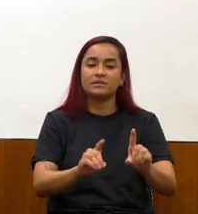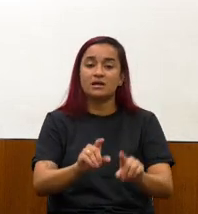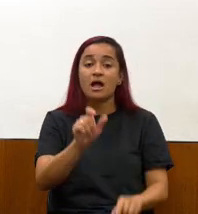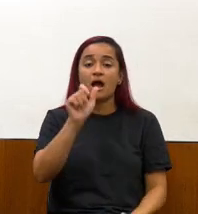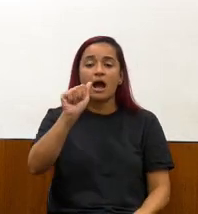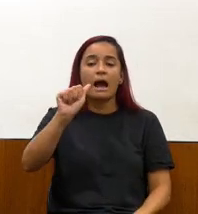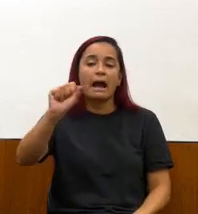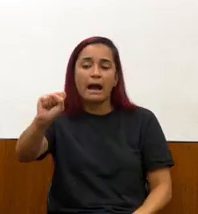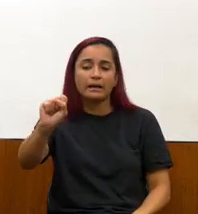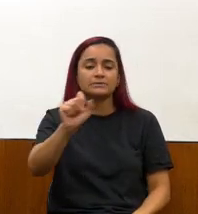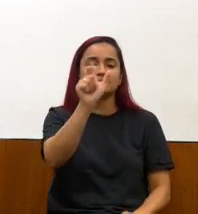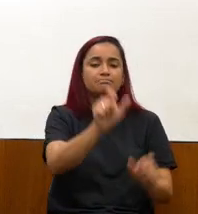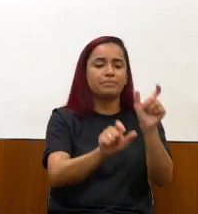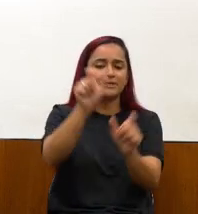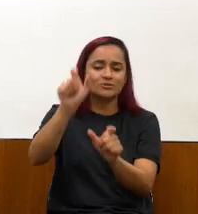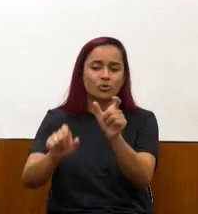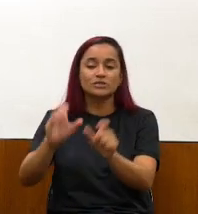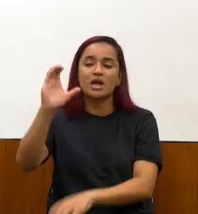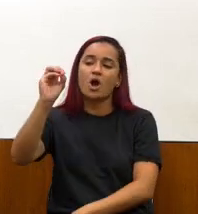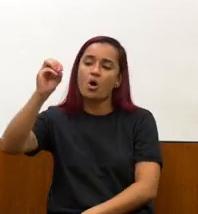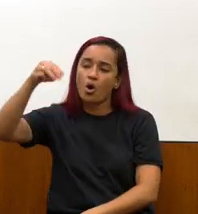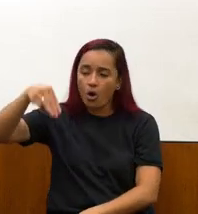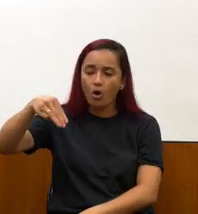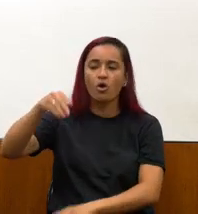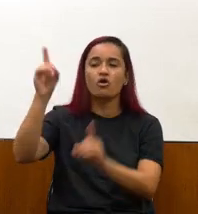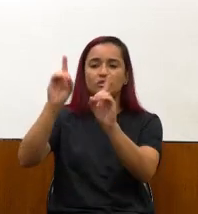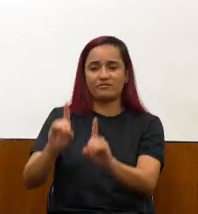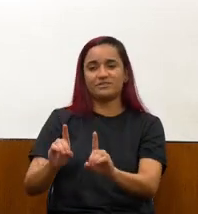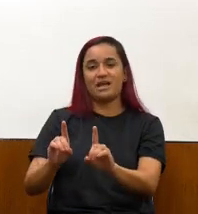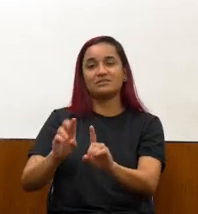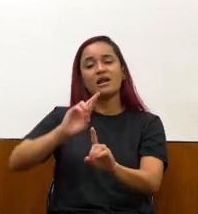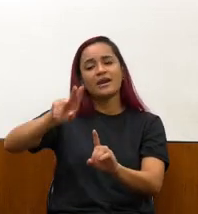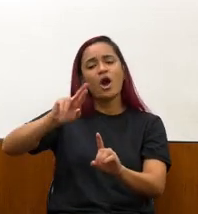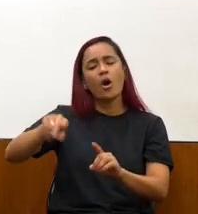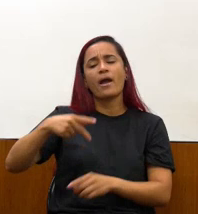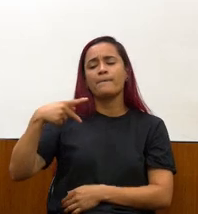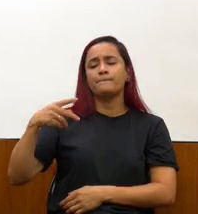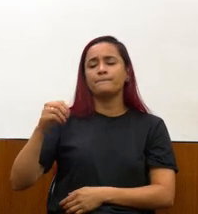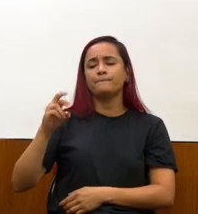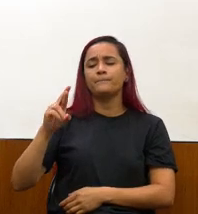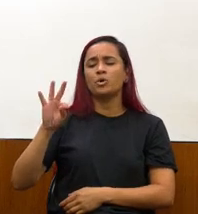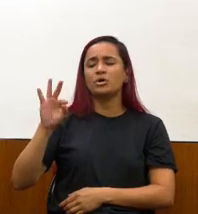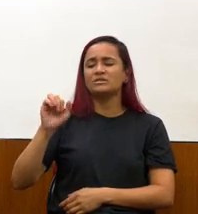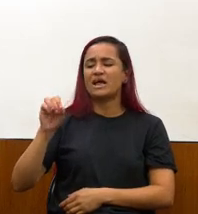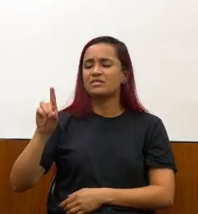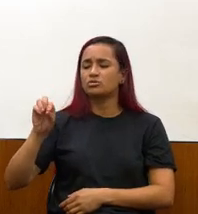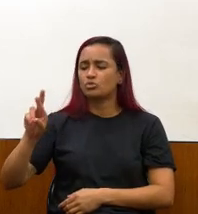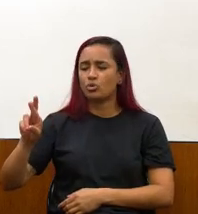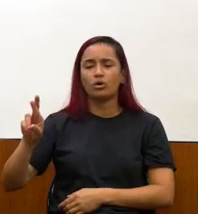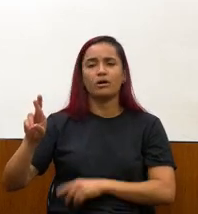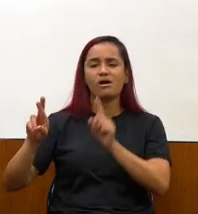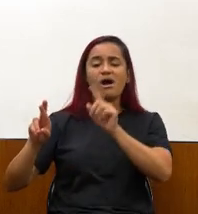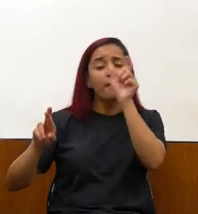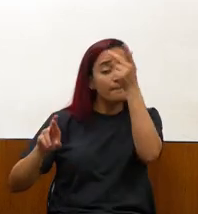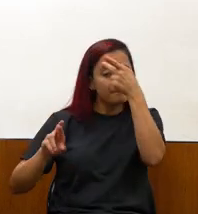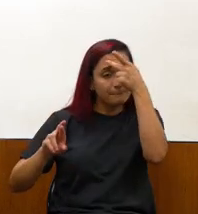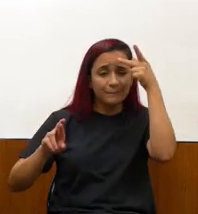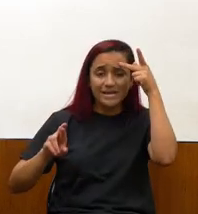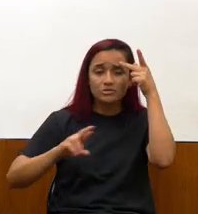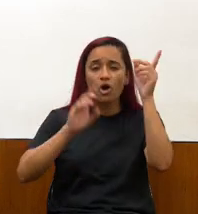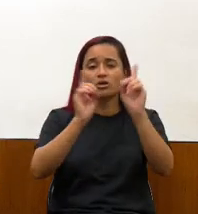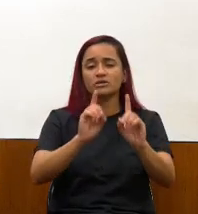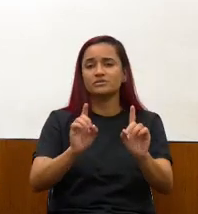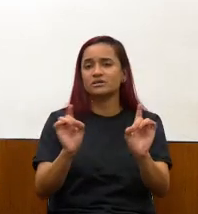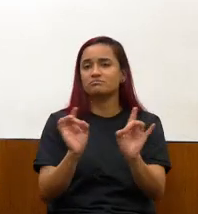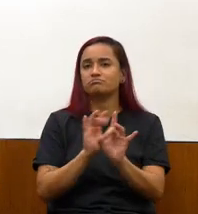pessoas com deficiência. E não o portador de necessidade especial com deficiência física. É uma pessoa com deficiência. E assim a